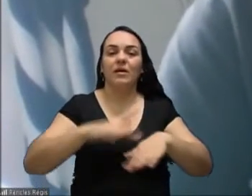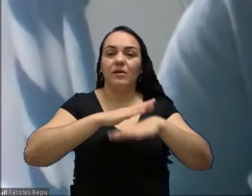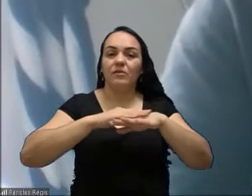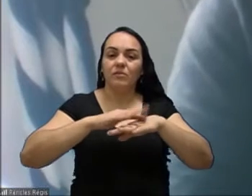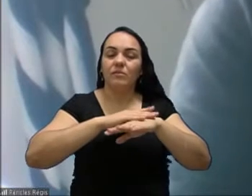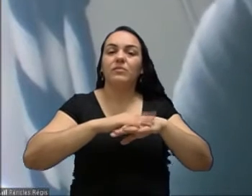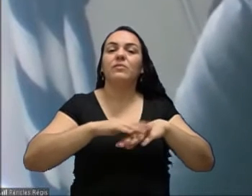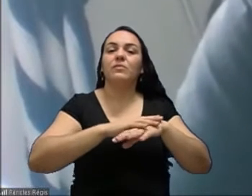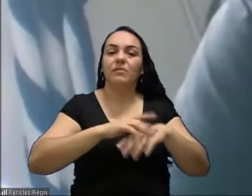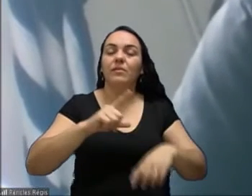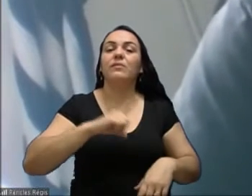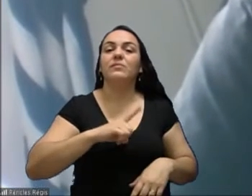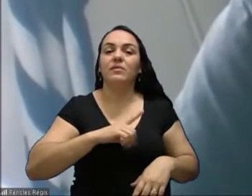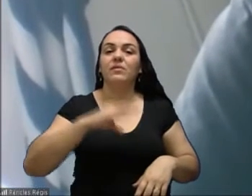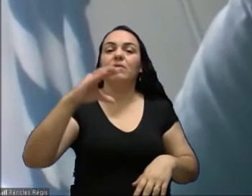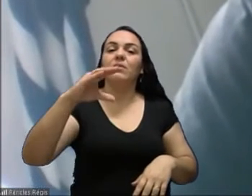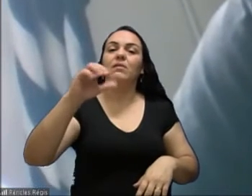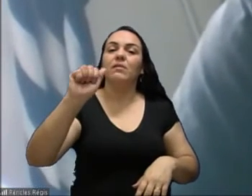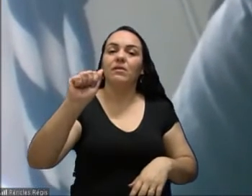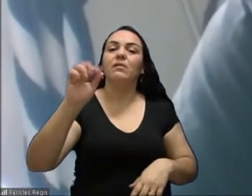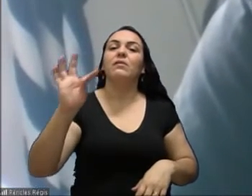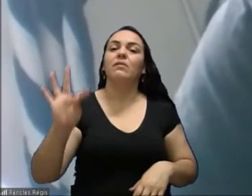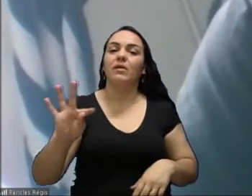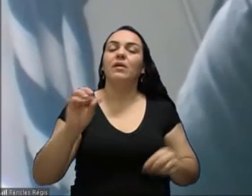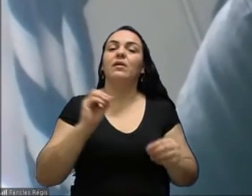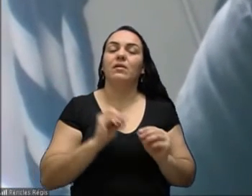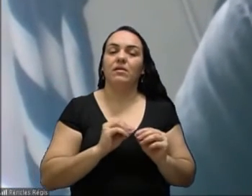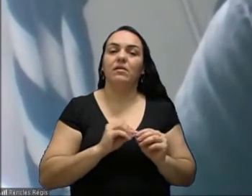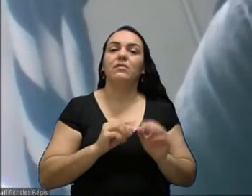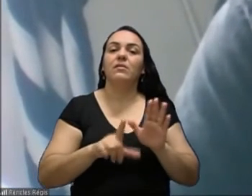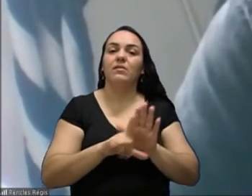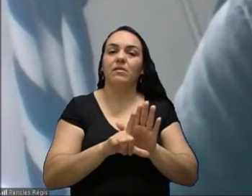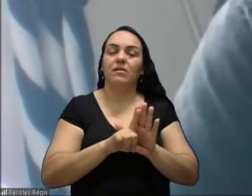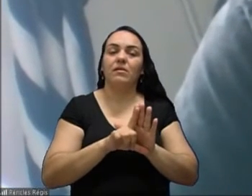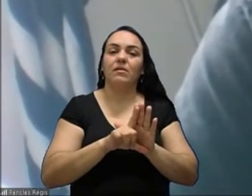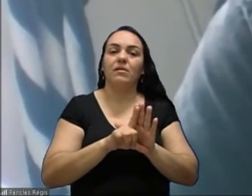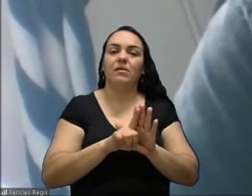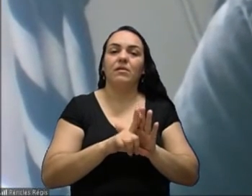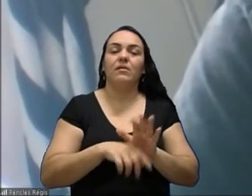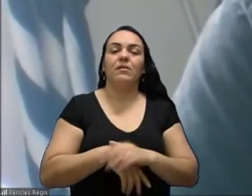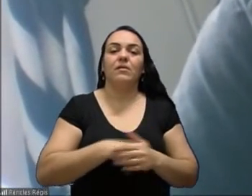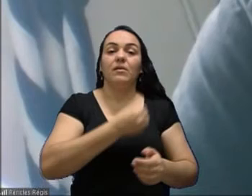tipo de doença já tem previsão essa previsão legal nessa lei cadê